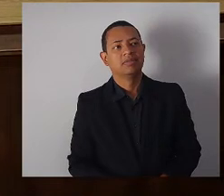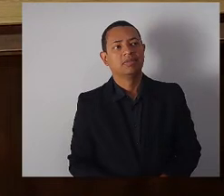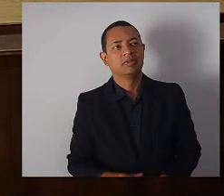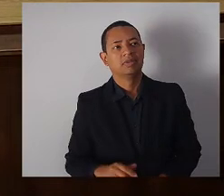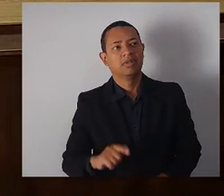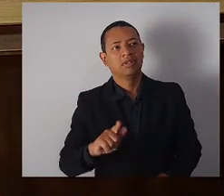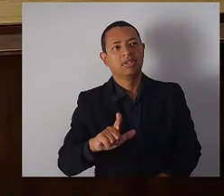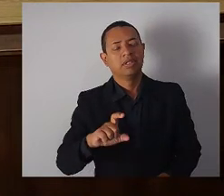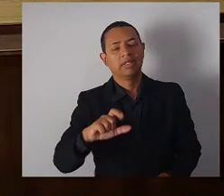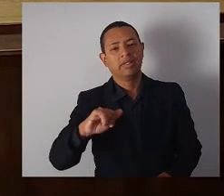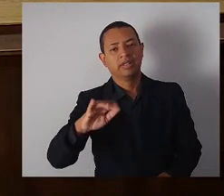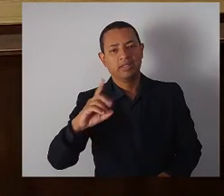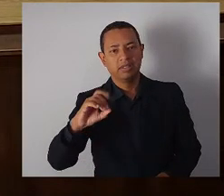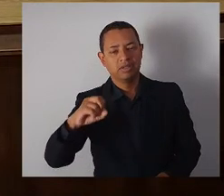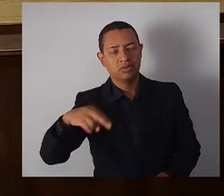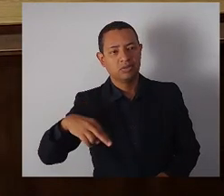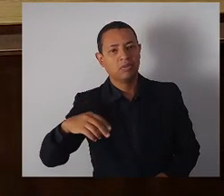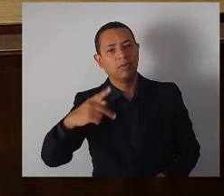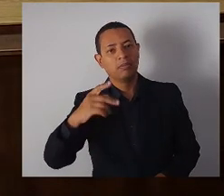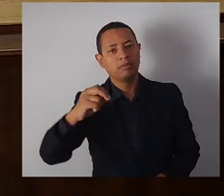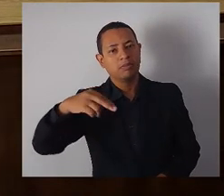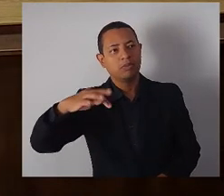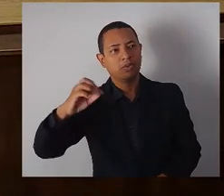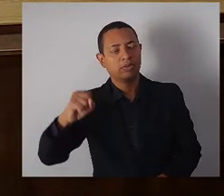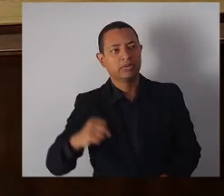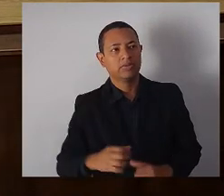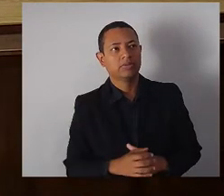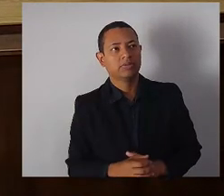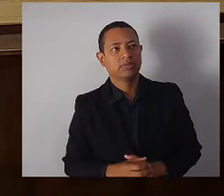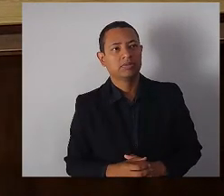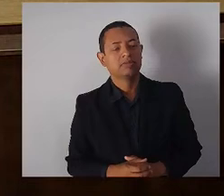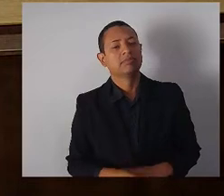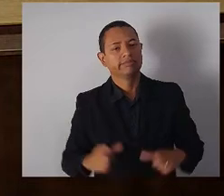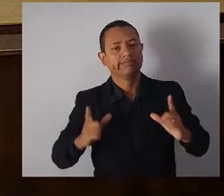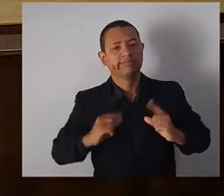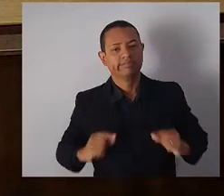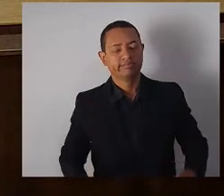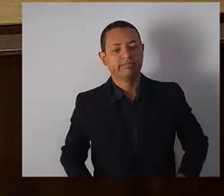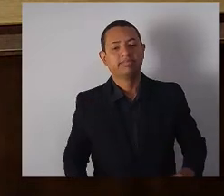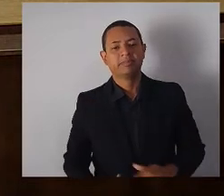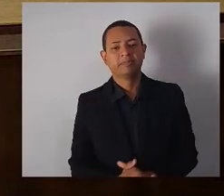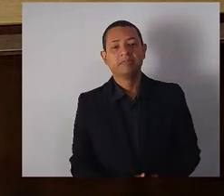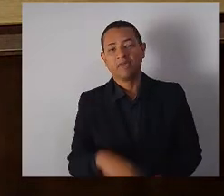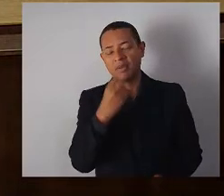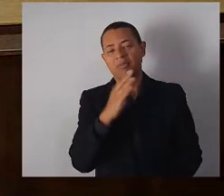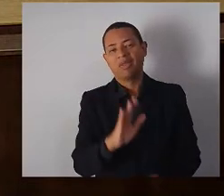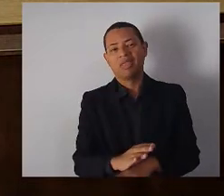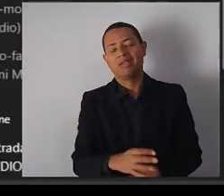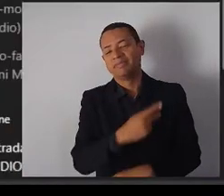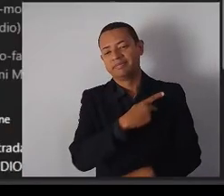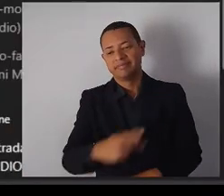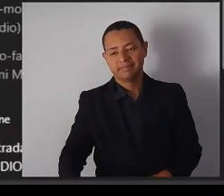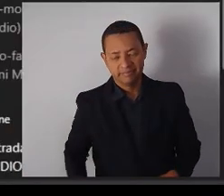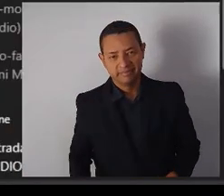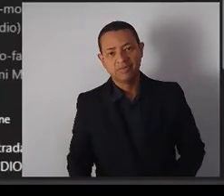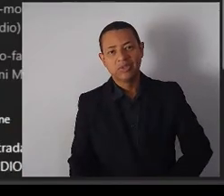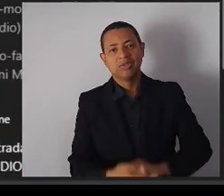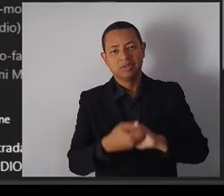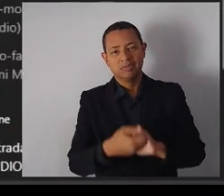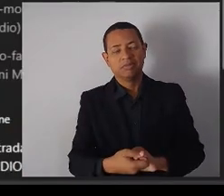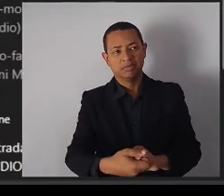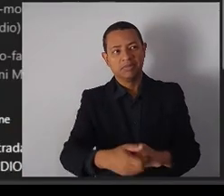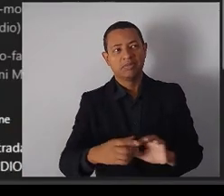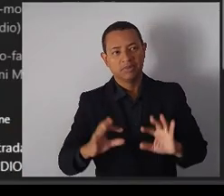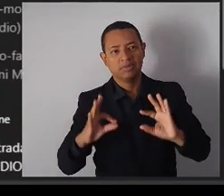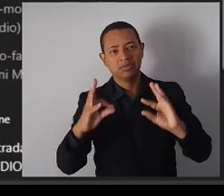Como vota o desembargador Gleidson? Boa tarde, presidente. Meus cumprimentos a todos que compõem